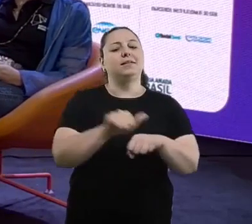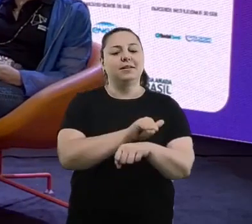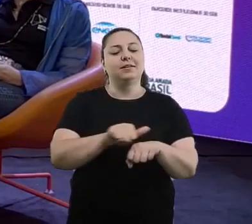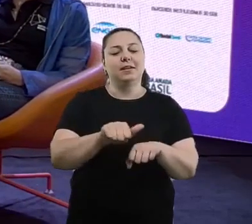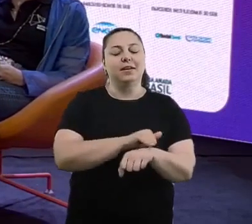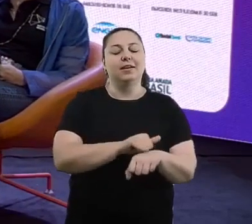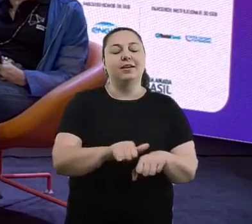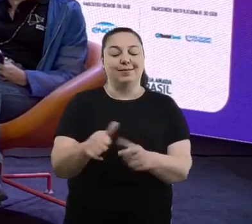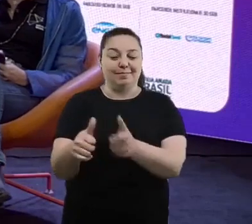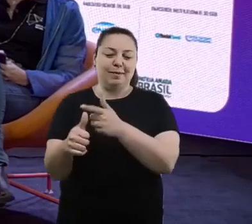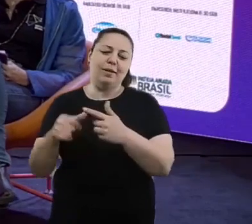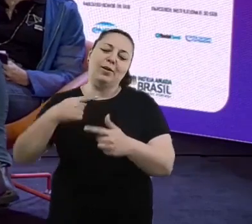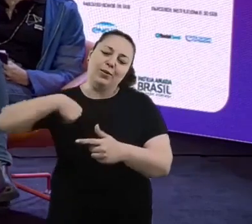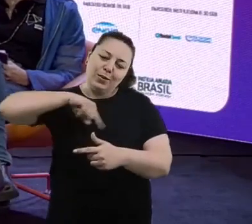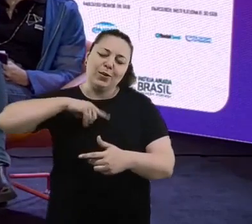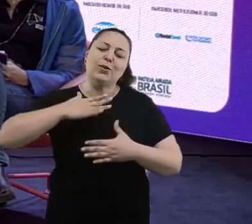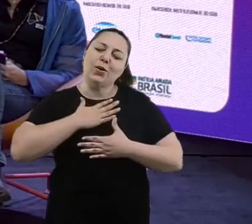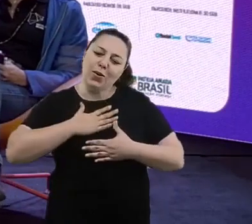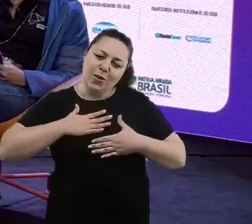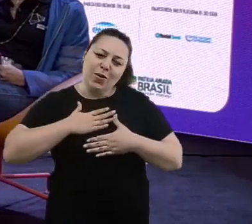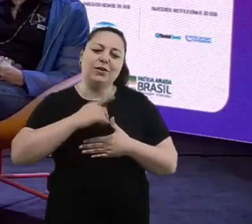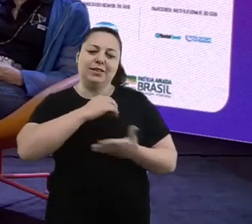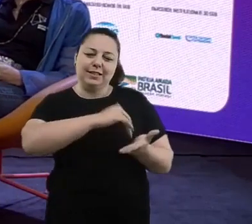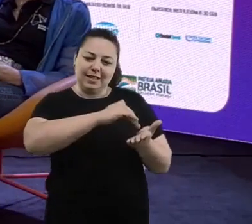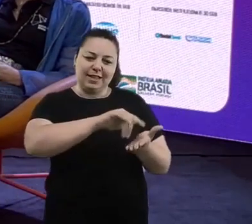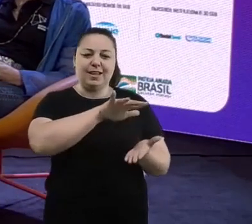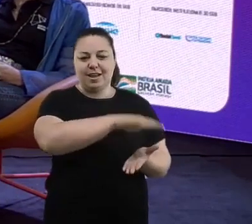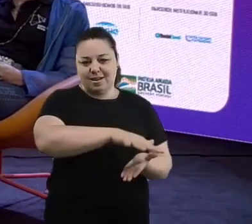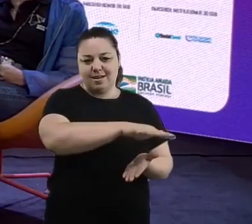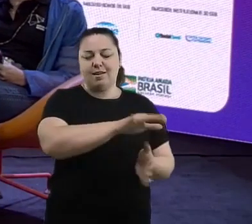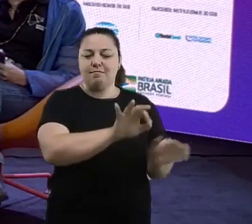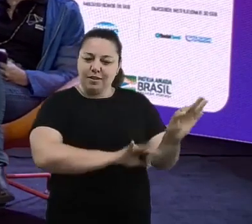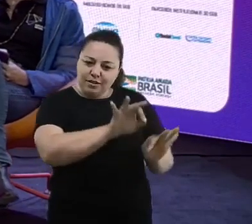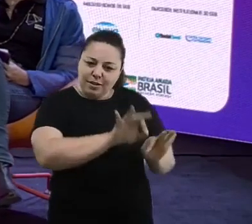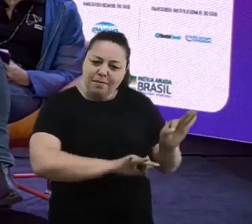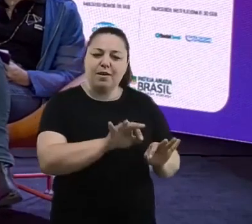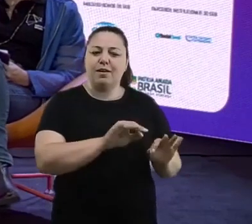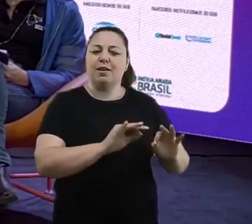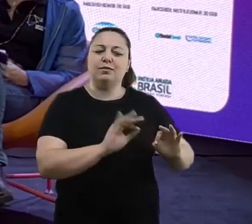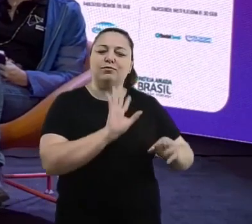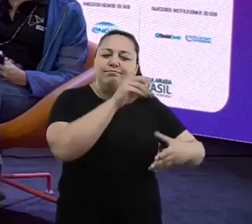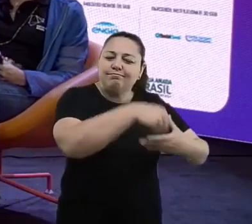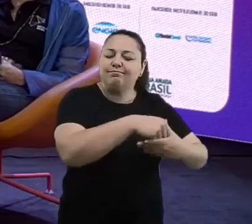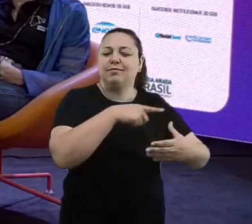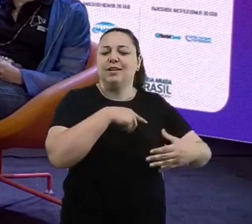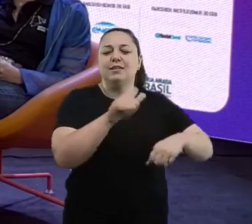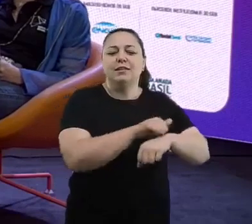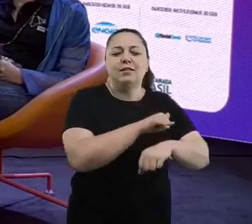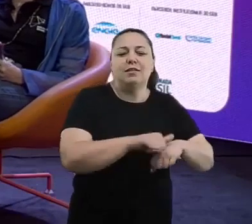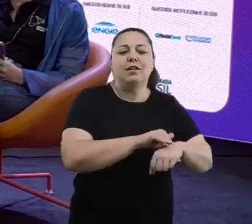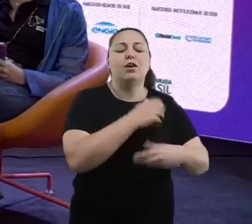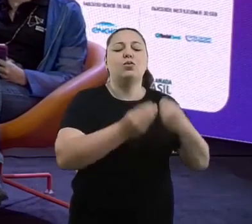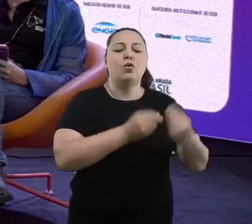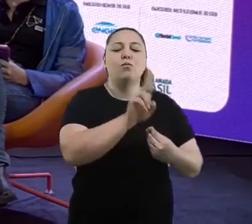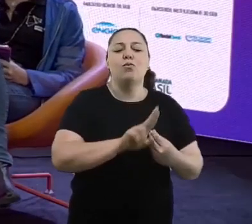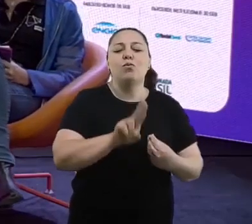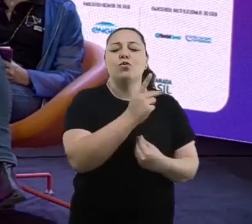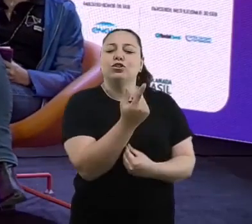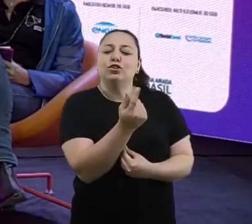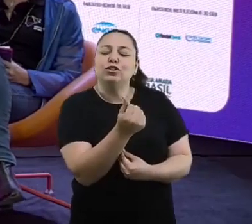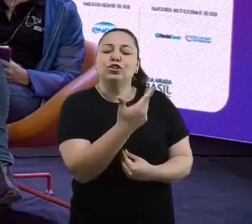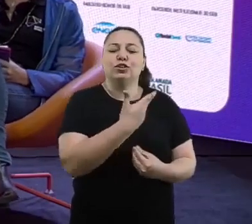que venha a Secretaria de Planejamento, né, toda essa parte de estratégia, de uso do recurso público de uma forma mais organizada,